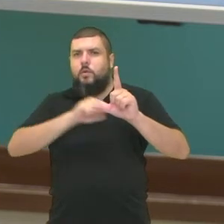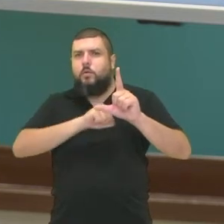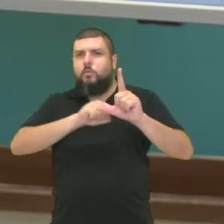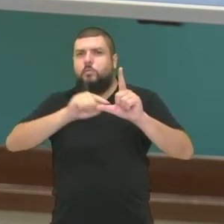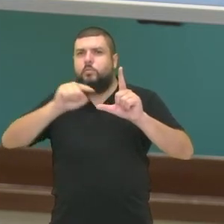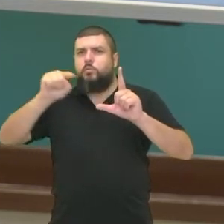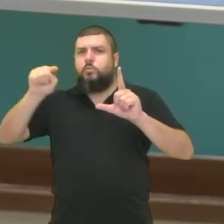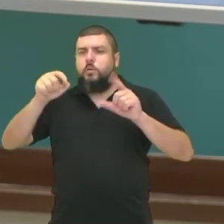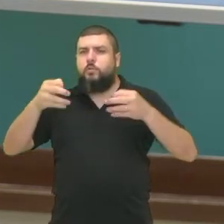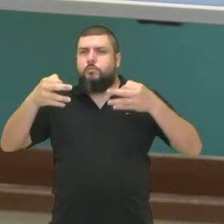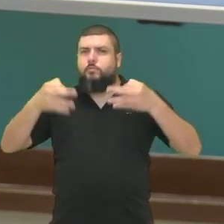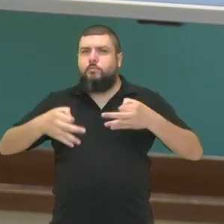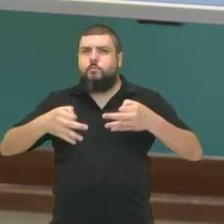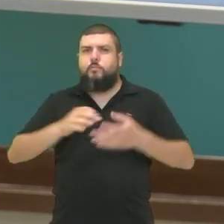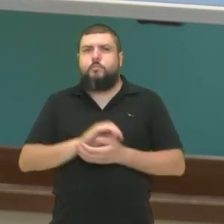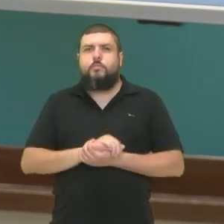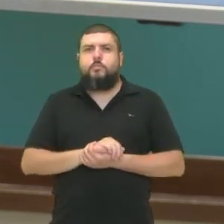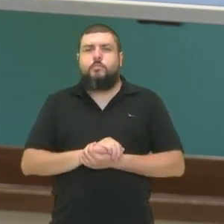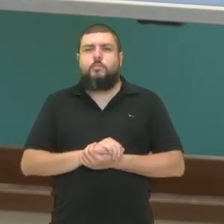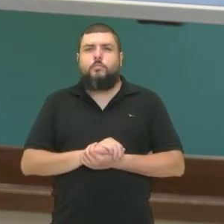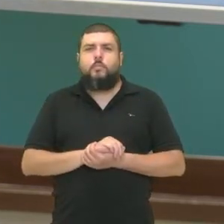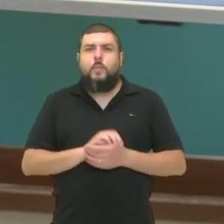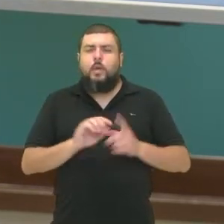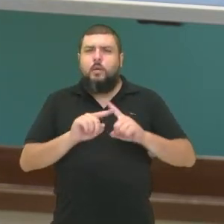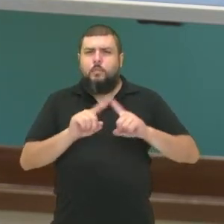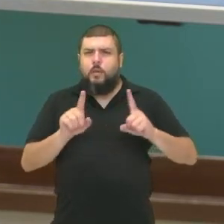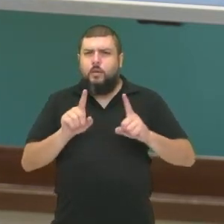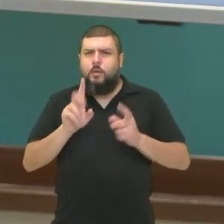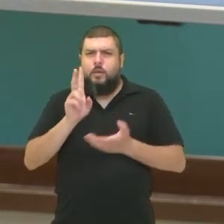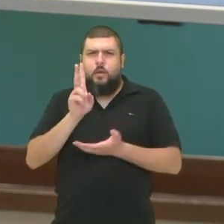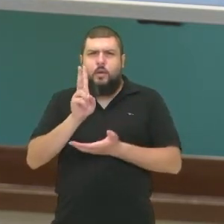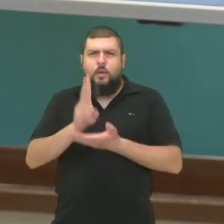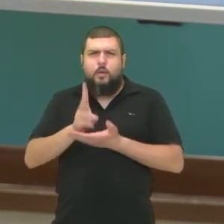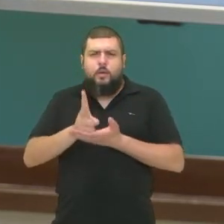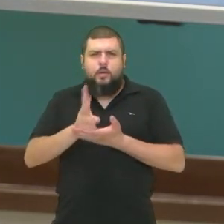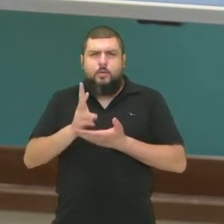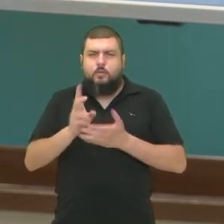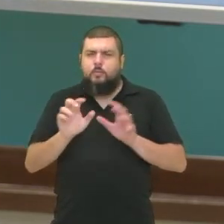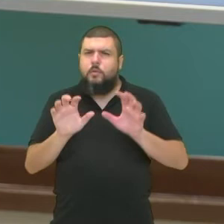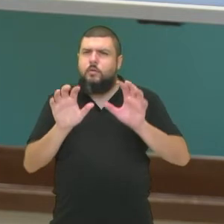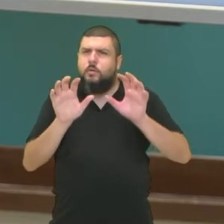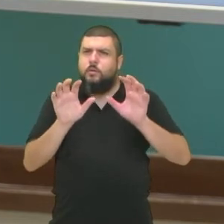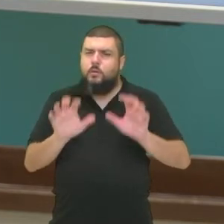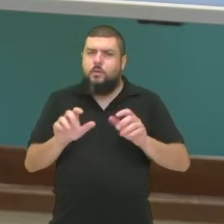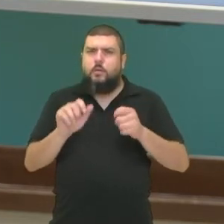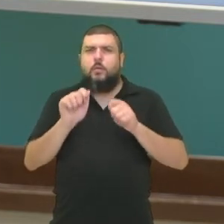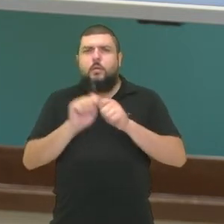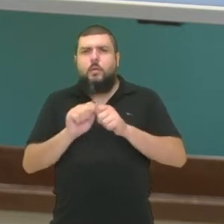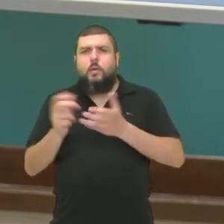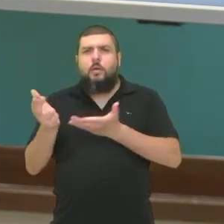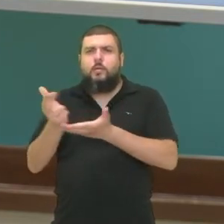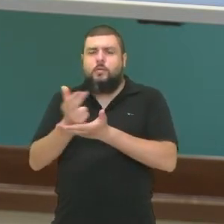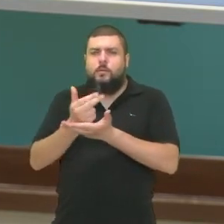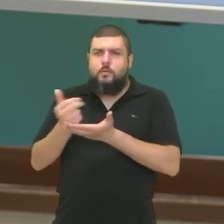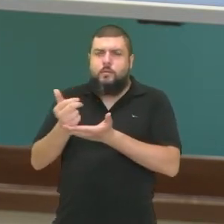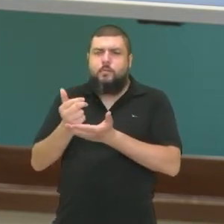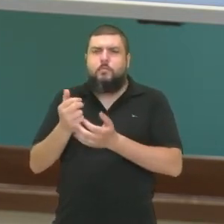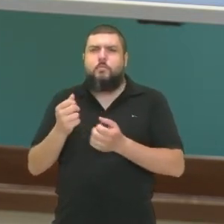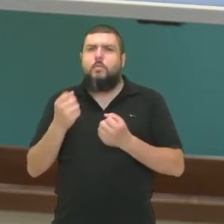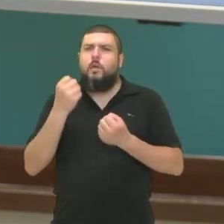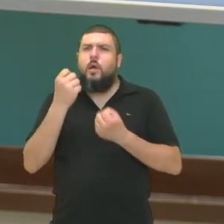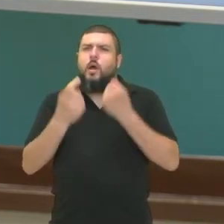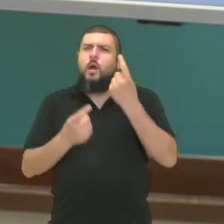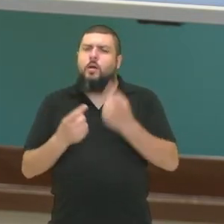si. Fácil, não é verdade? Mas nem sempre vai ser oportuno a gente fazer geometricamente. Às vezes vai ser muito